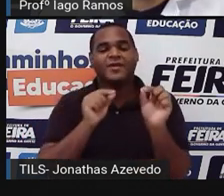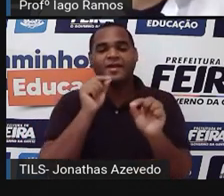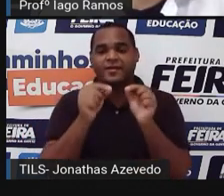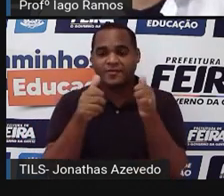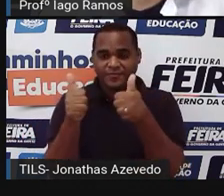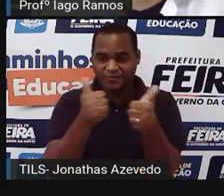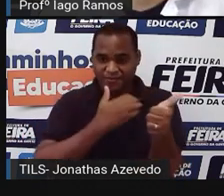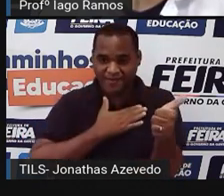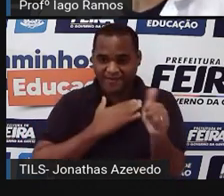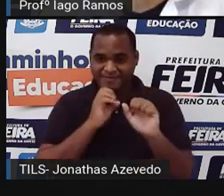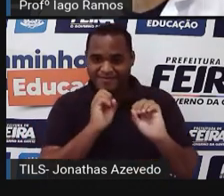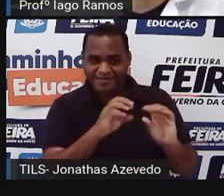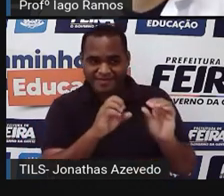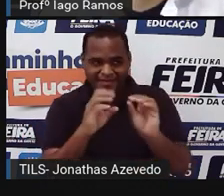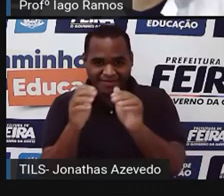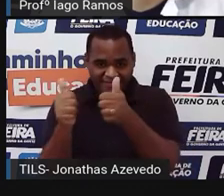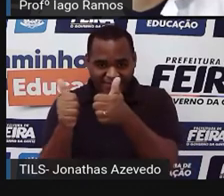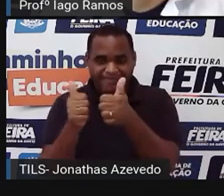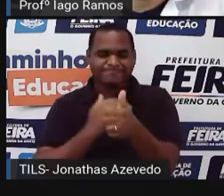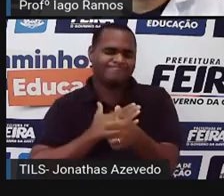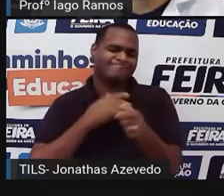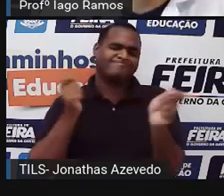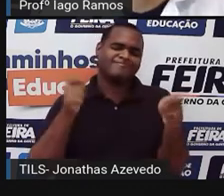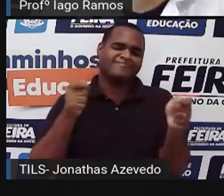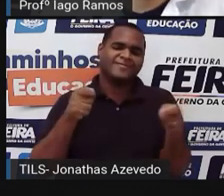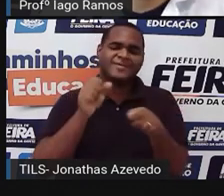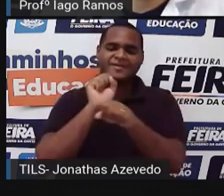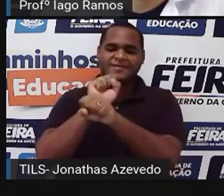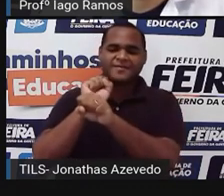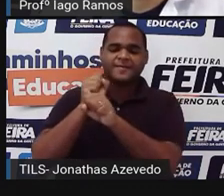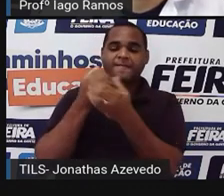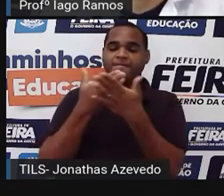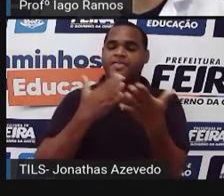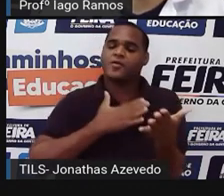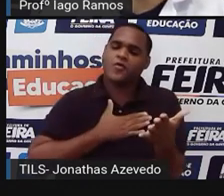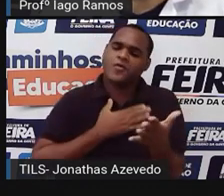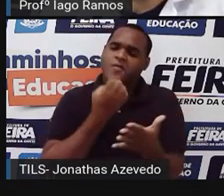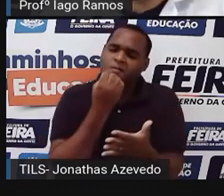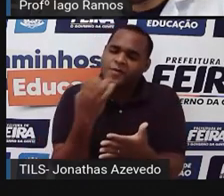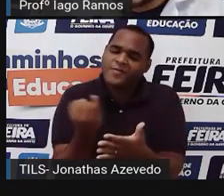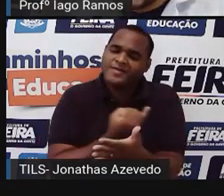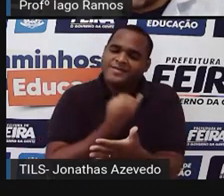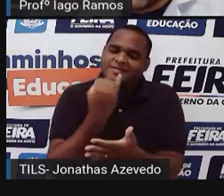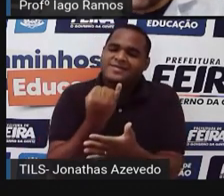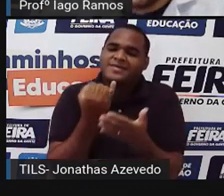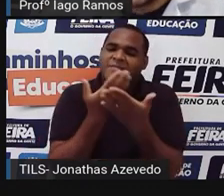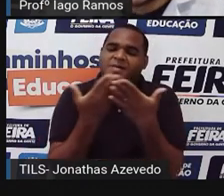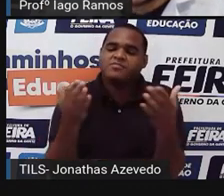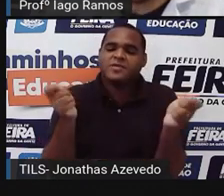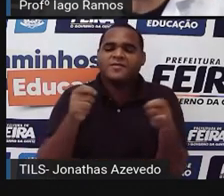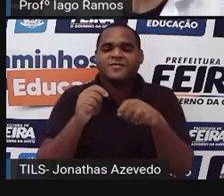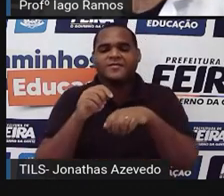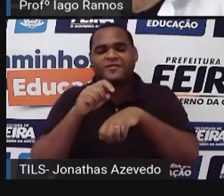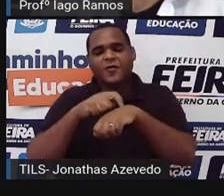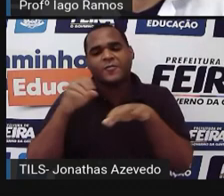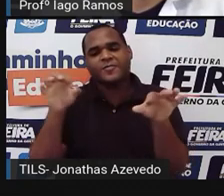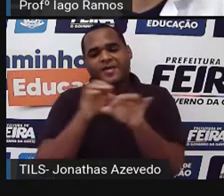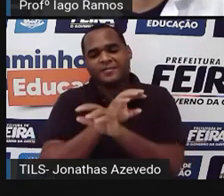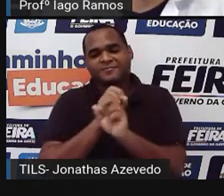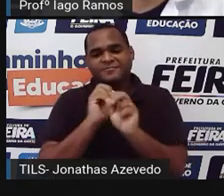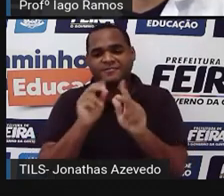curtiu a nossa aula? eu espero que sim nós aqui curtimos bastante mas a gente vai ficar por aqui tá bom?